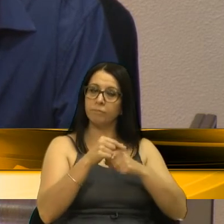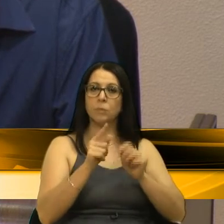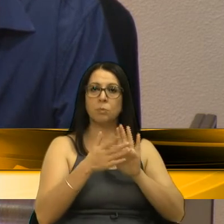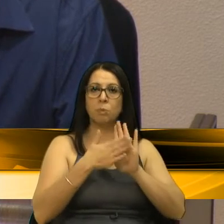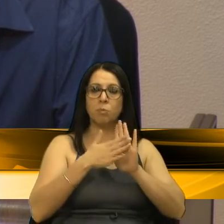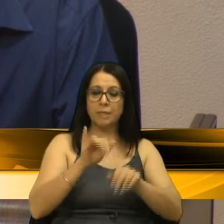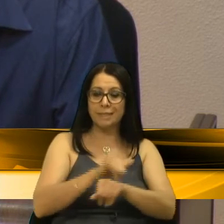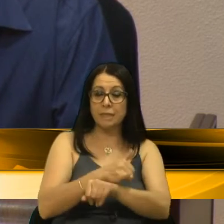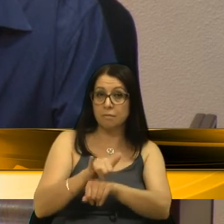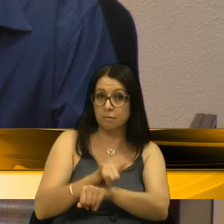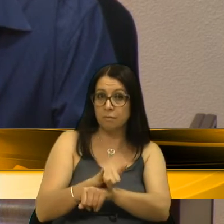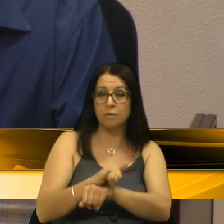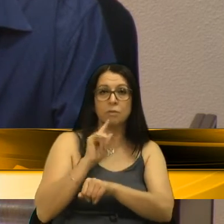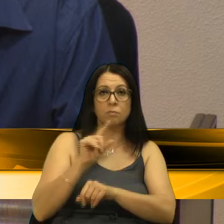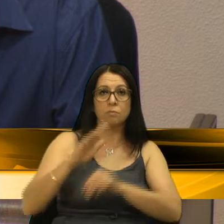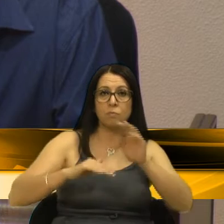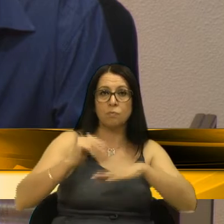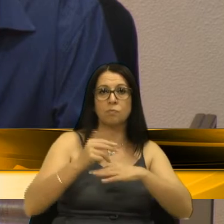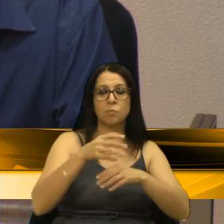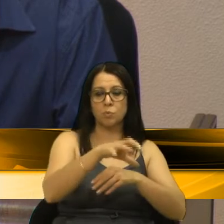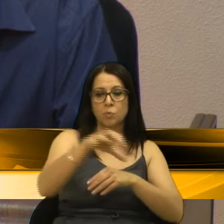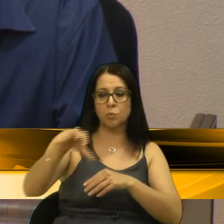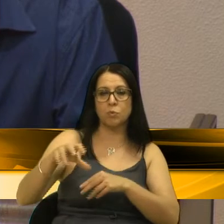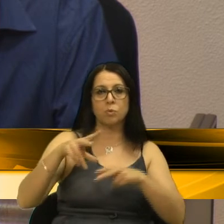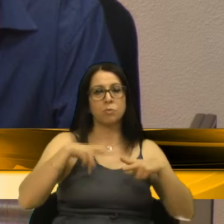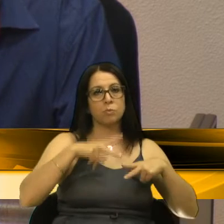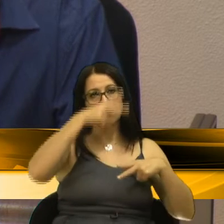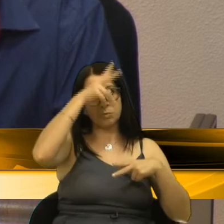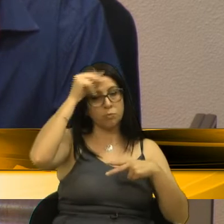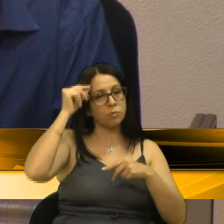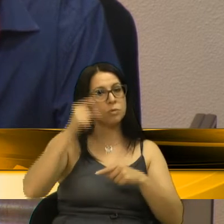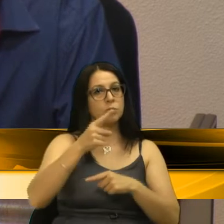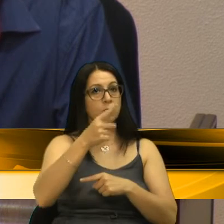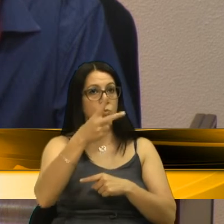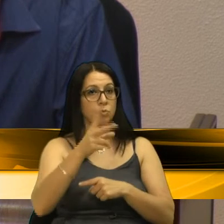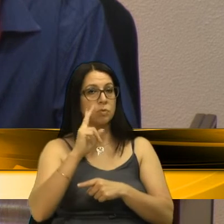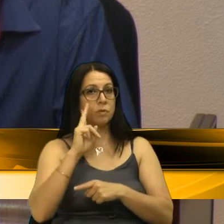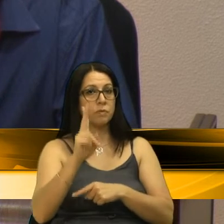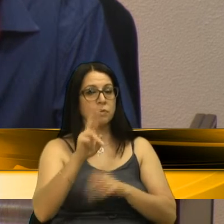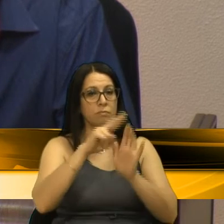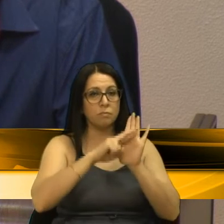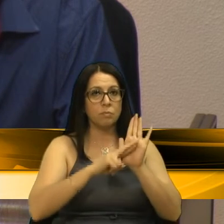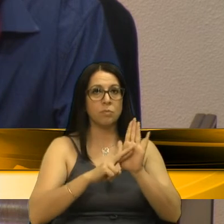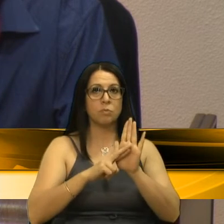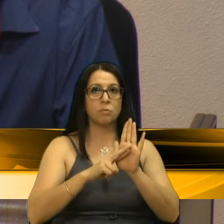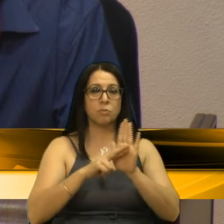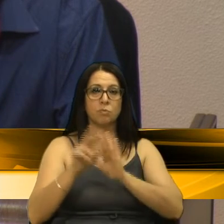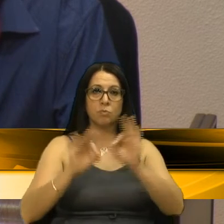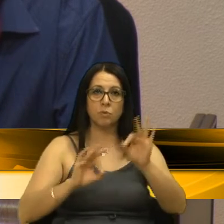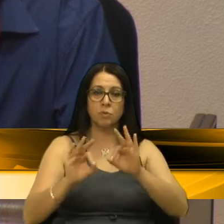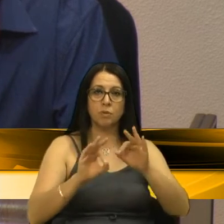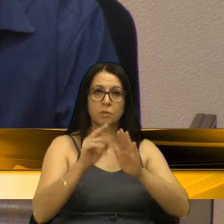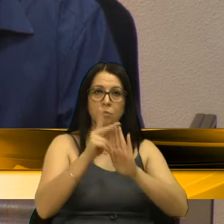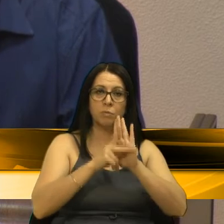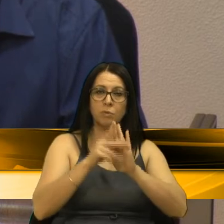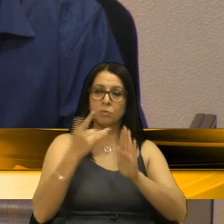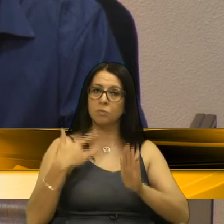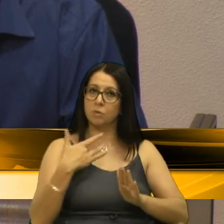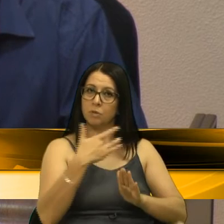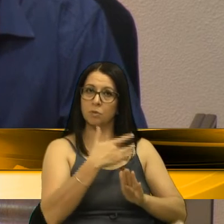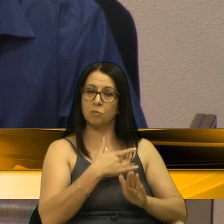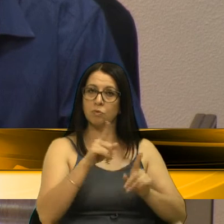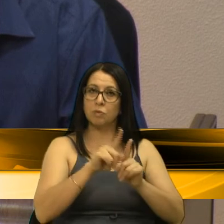para sua aplicação nos setores público e privado. 12. Definir diretrizes para a elaboração dos planos de saúde e deliberar